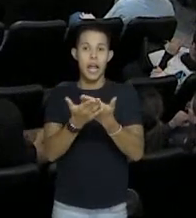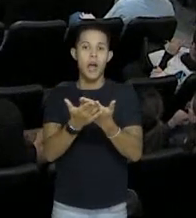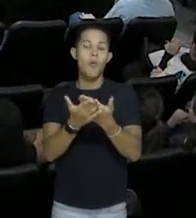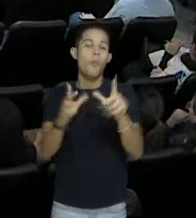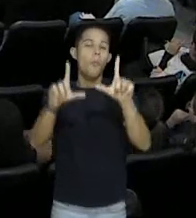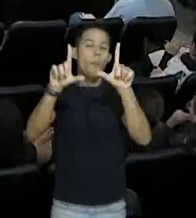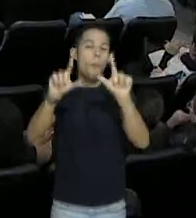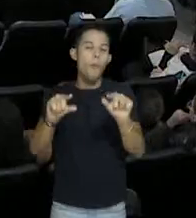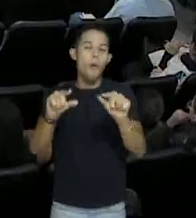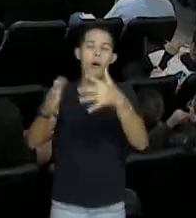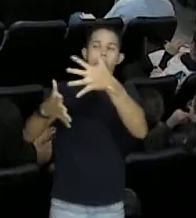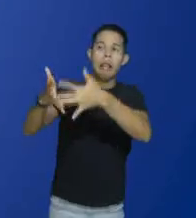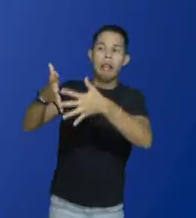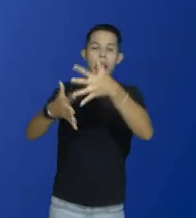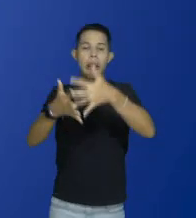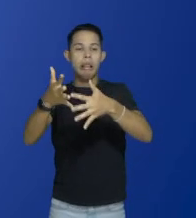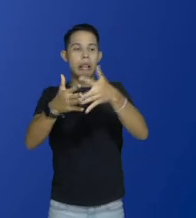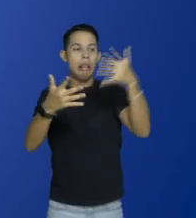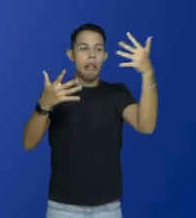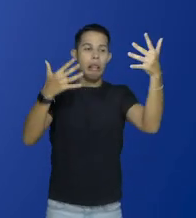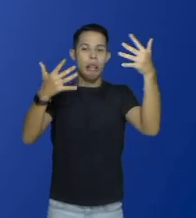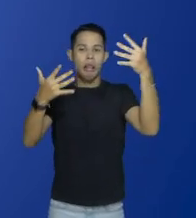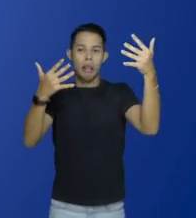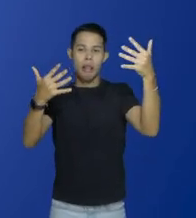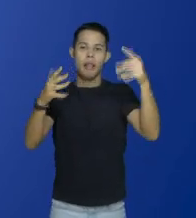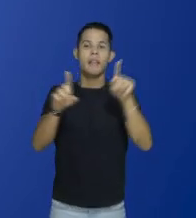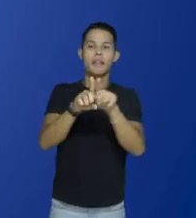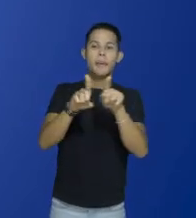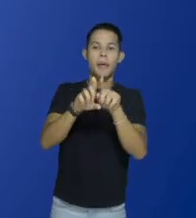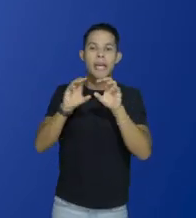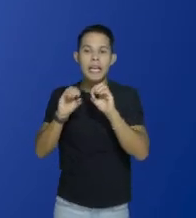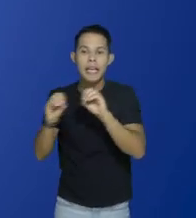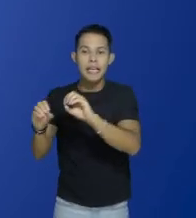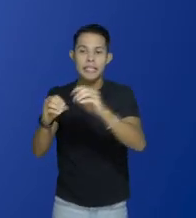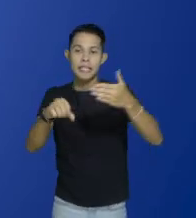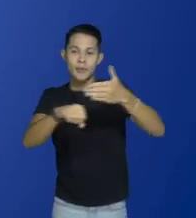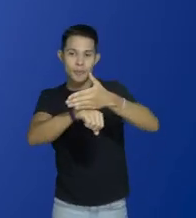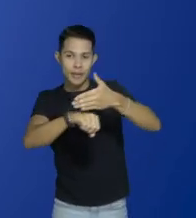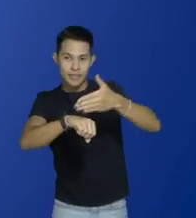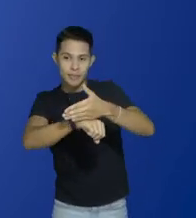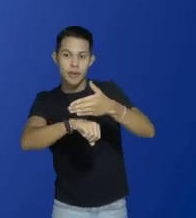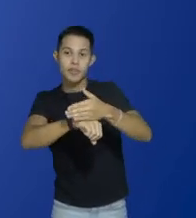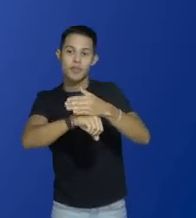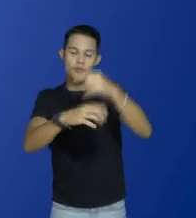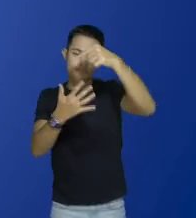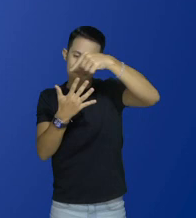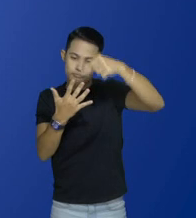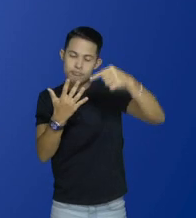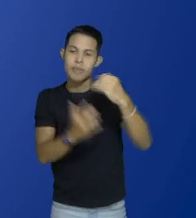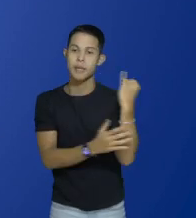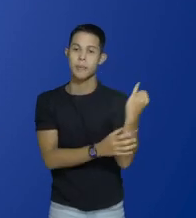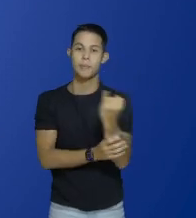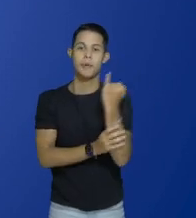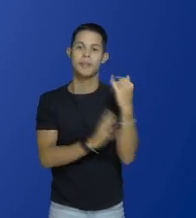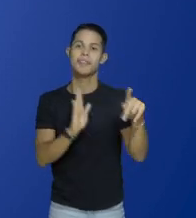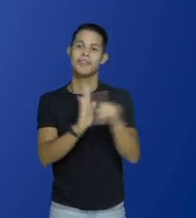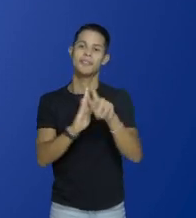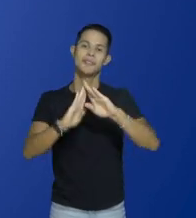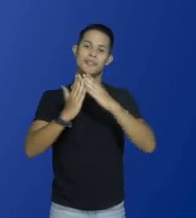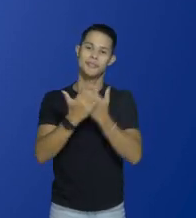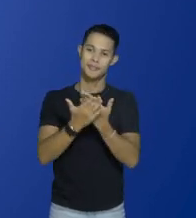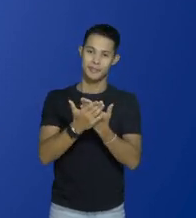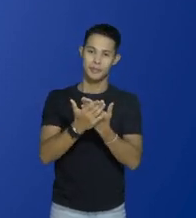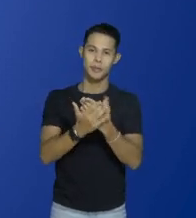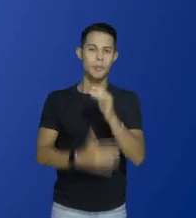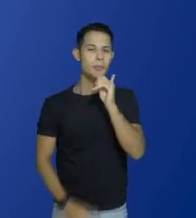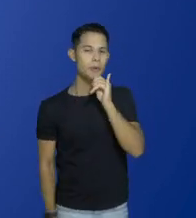atividade estruturada, ensino participativo, isso tudo é importante para a escola, né? Porque uma criança com TDAH,